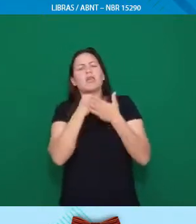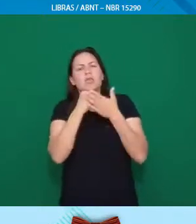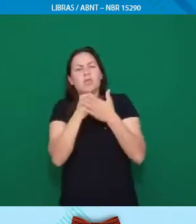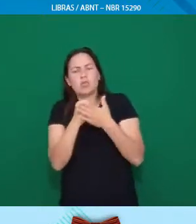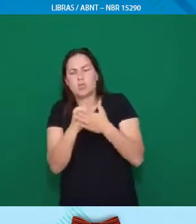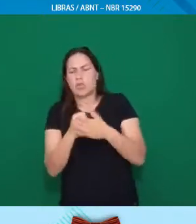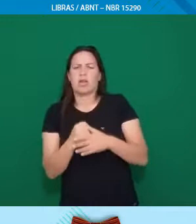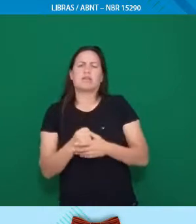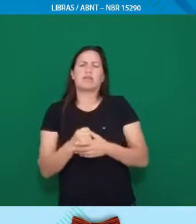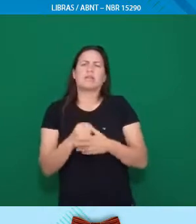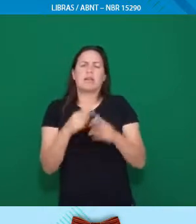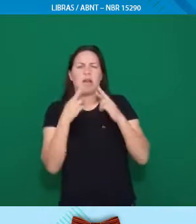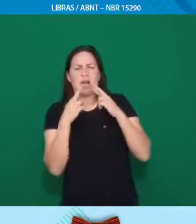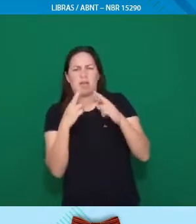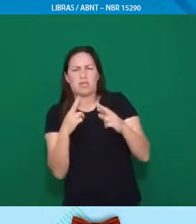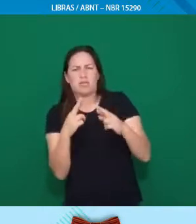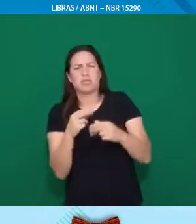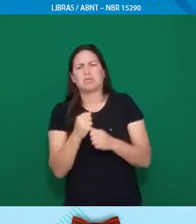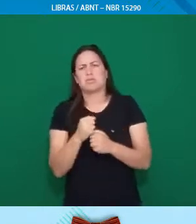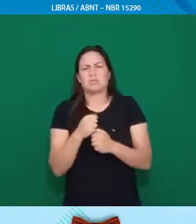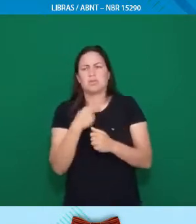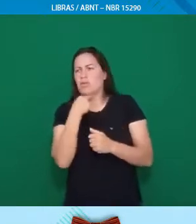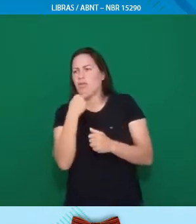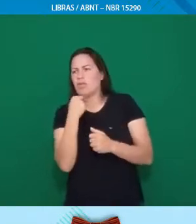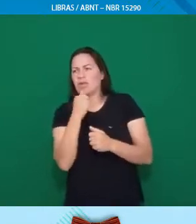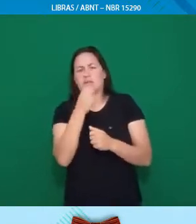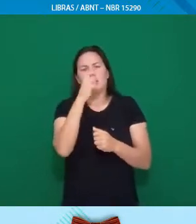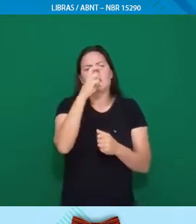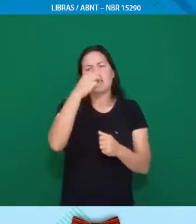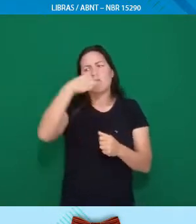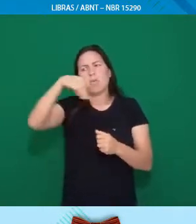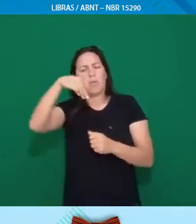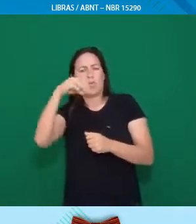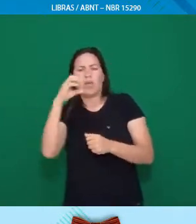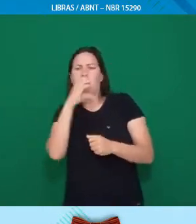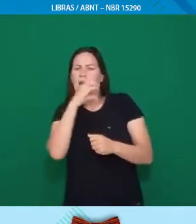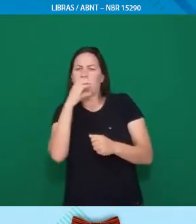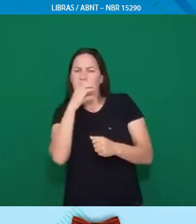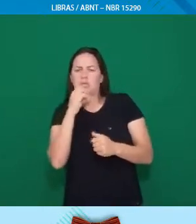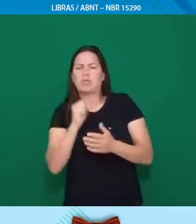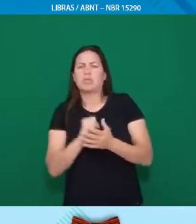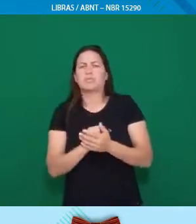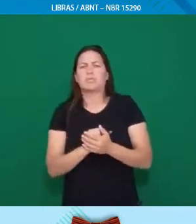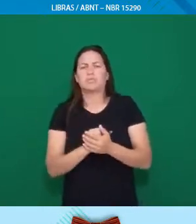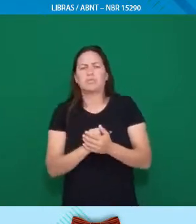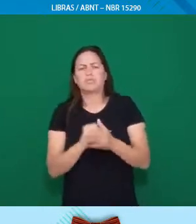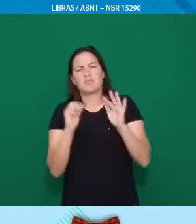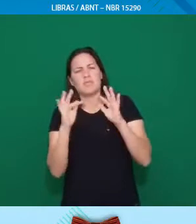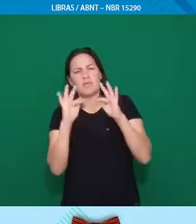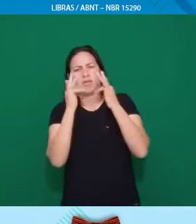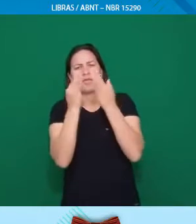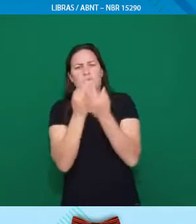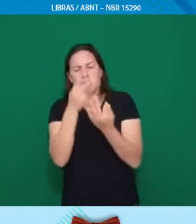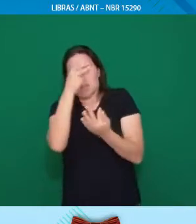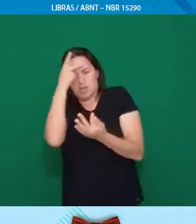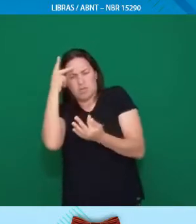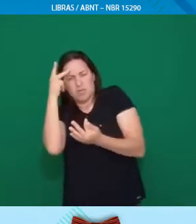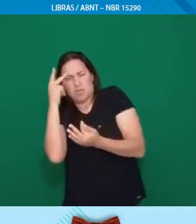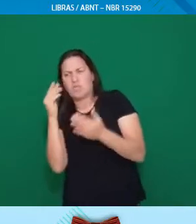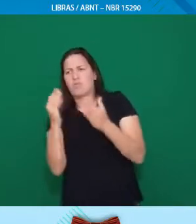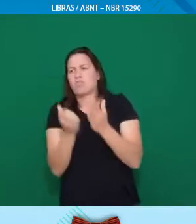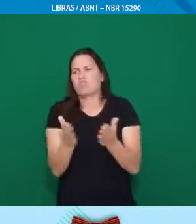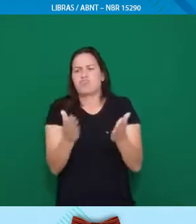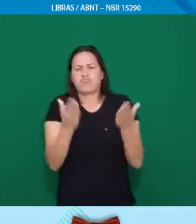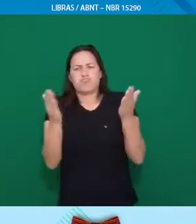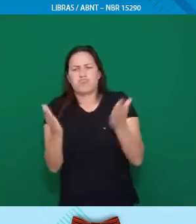disponibilizar a atuar e responder esse questionário não vai levar mais que cinco minutos e as a participação das pessoas